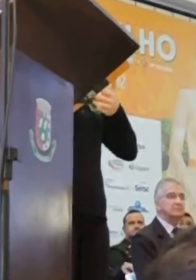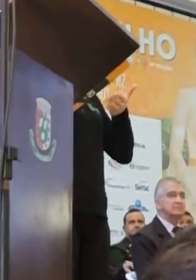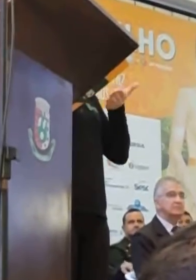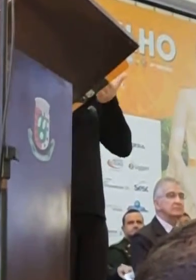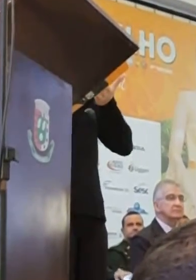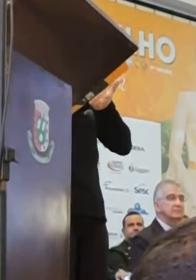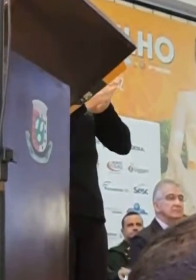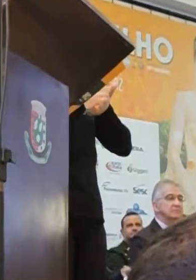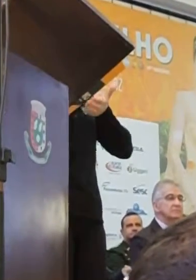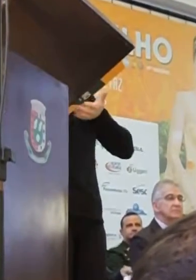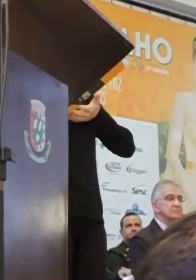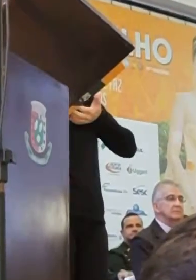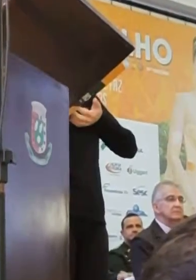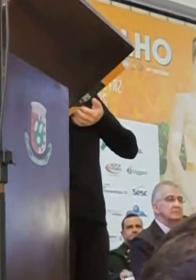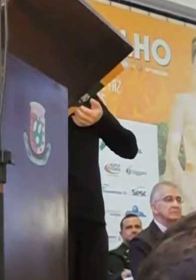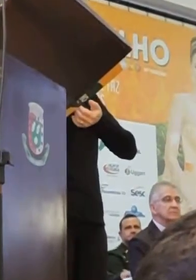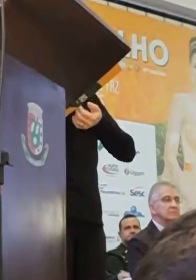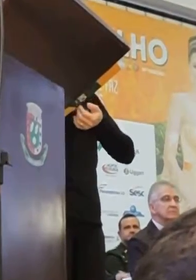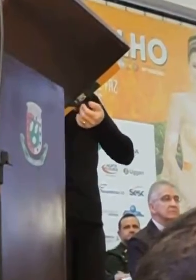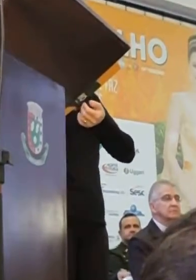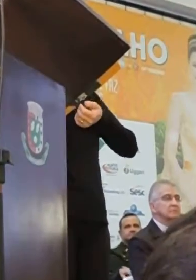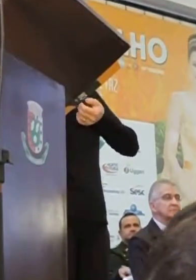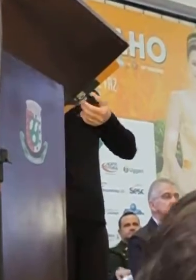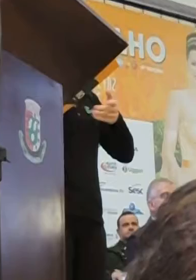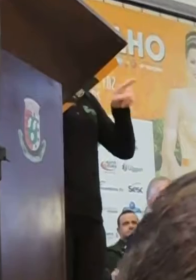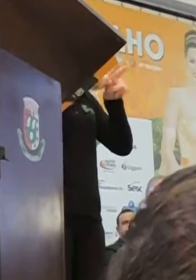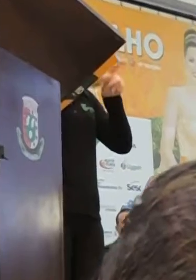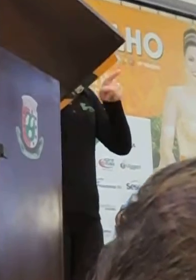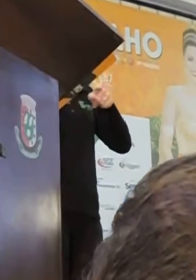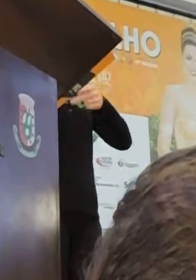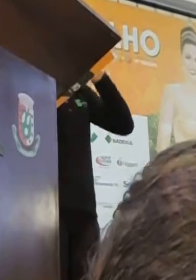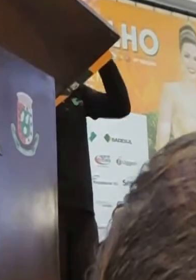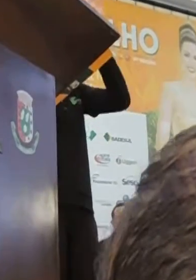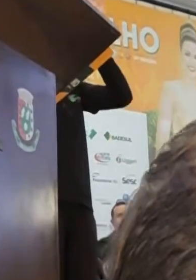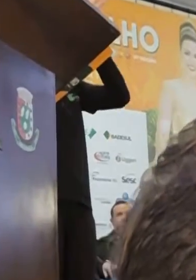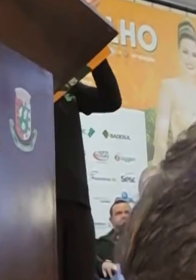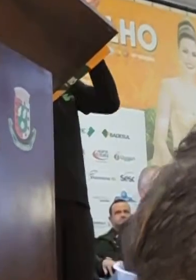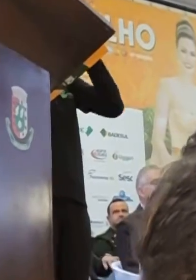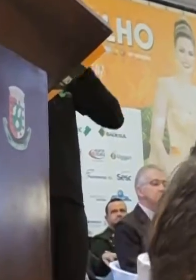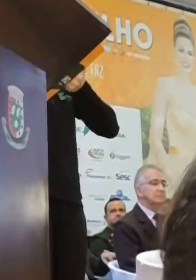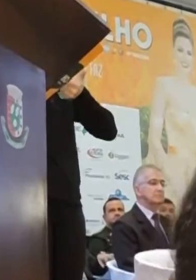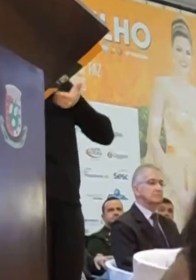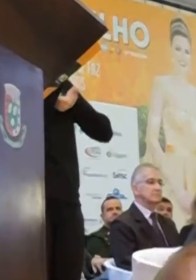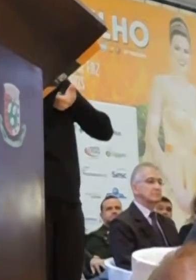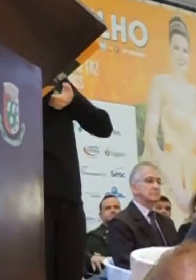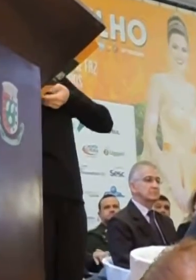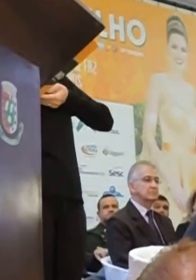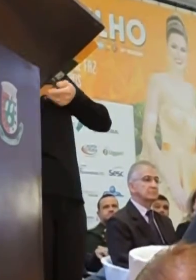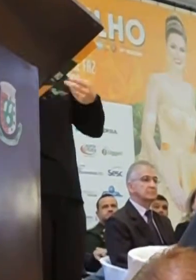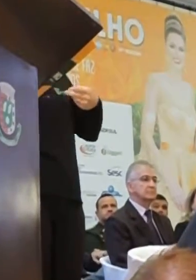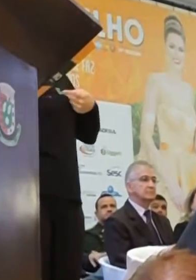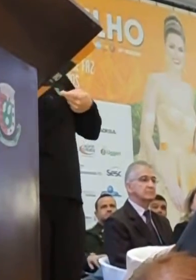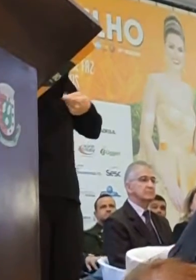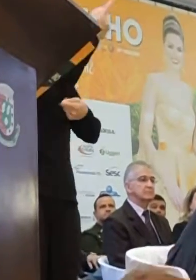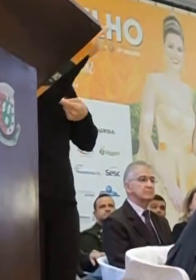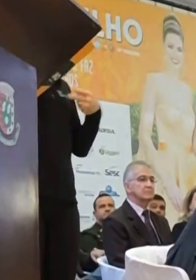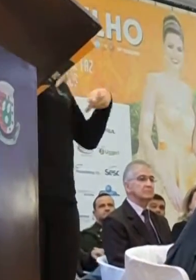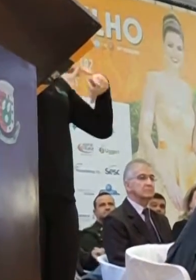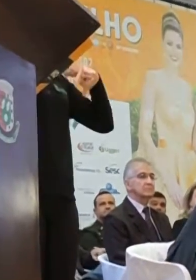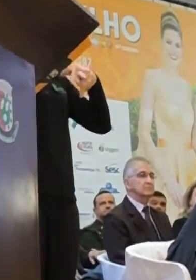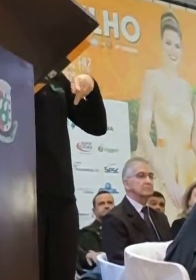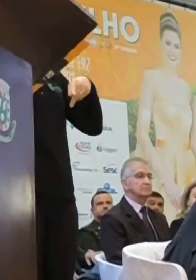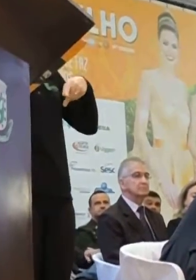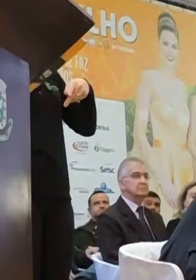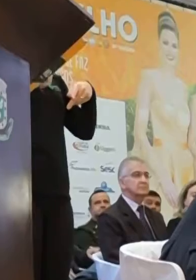lenda até que a gente consiga trazer de volta para casa esse dinheiro, que é nosso. Os